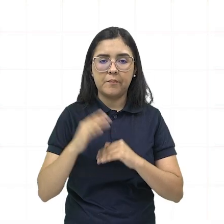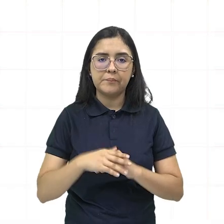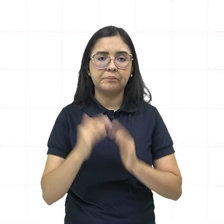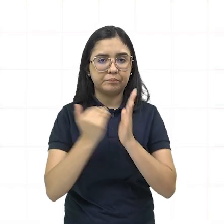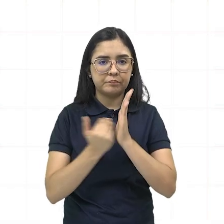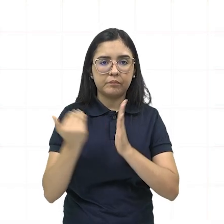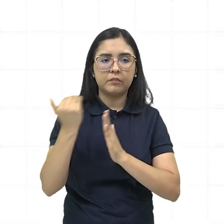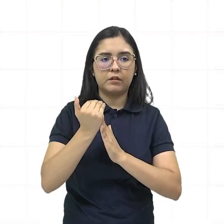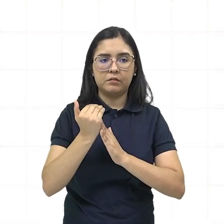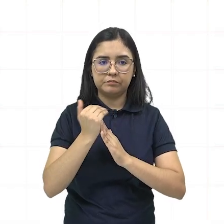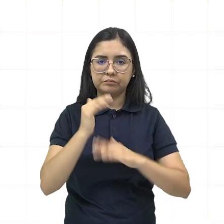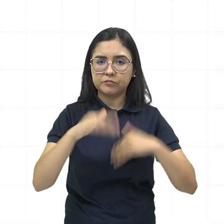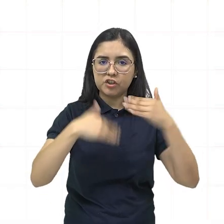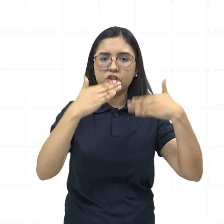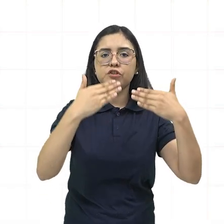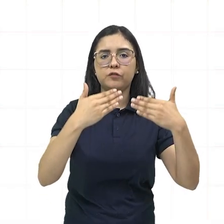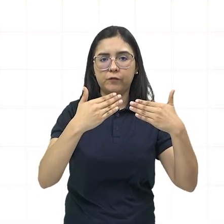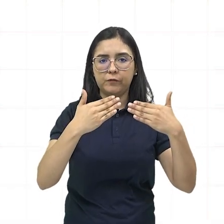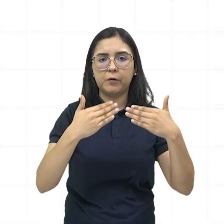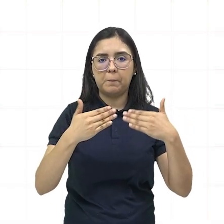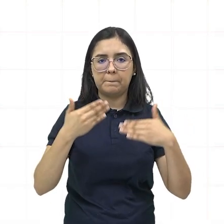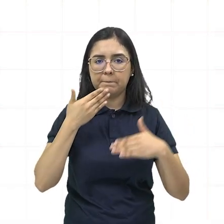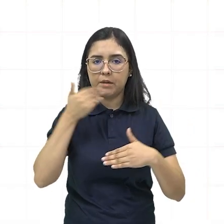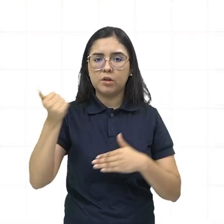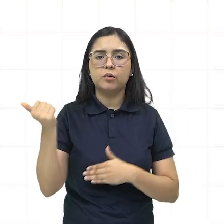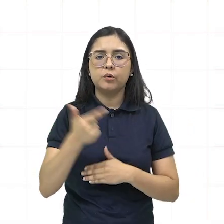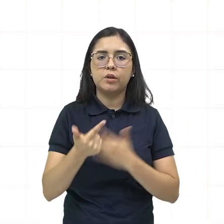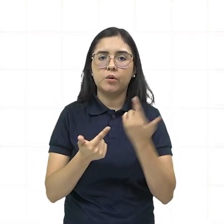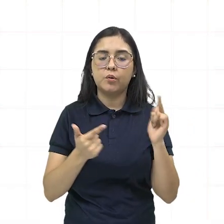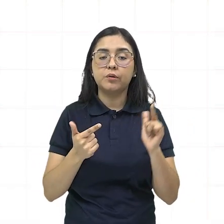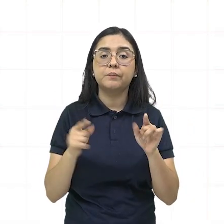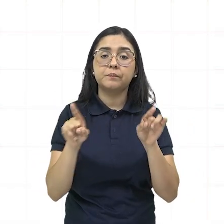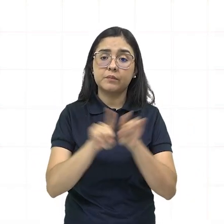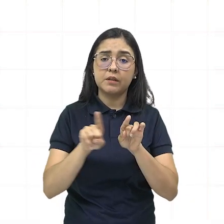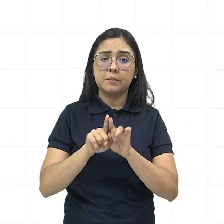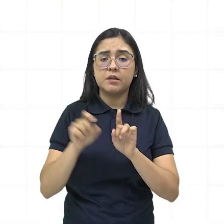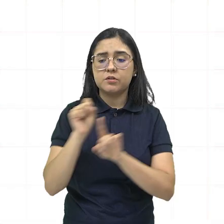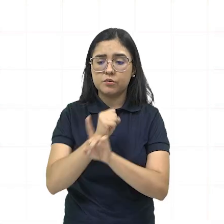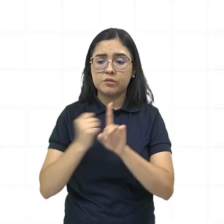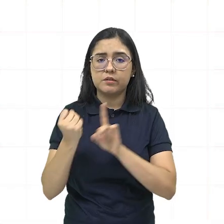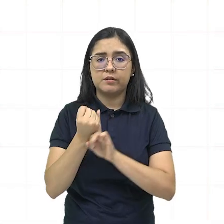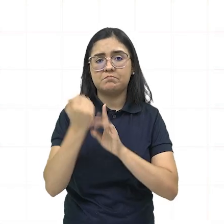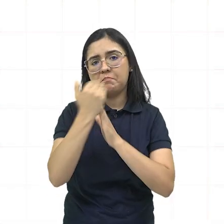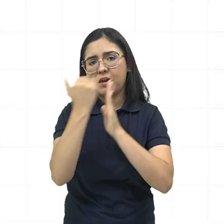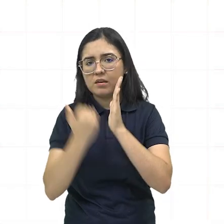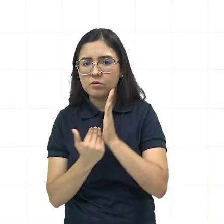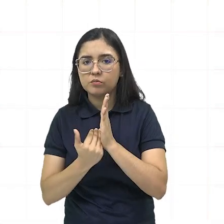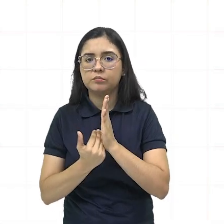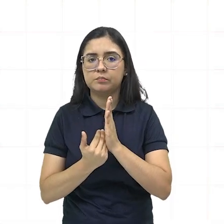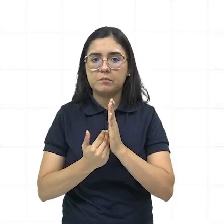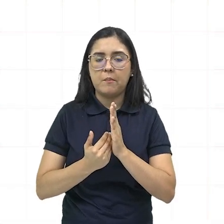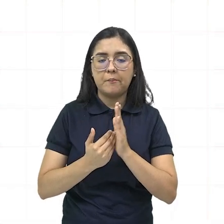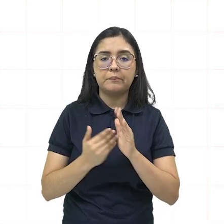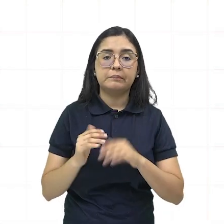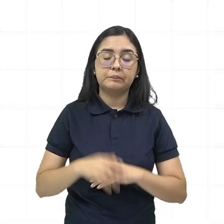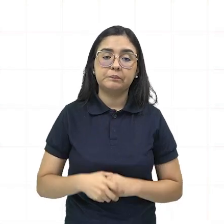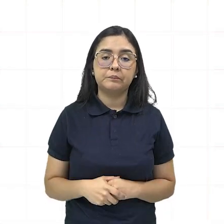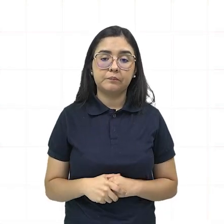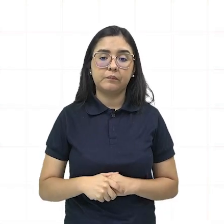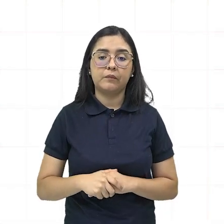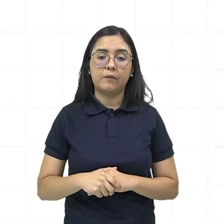estágio evolutivo superior, e sociedades menos civilizadas, por isso estariam aí,